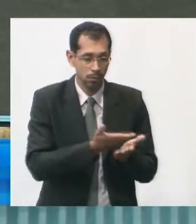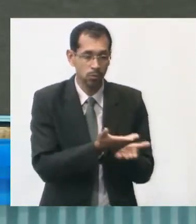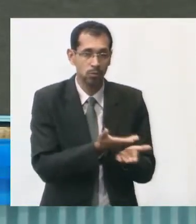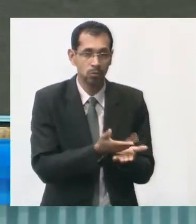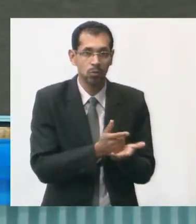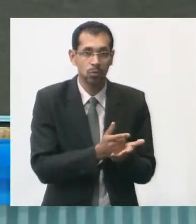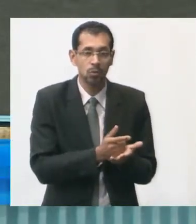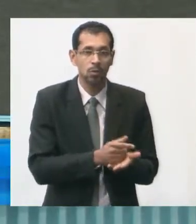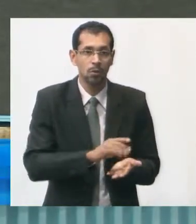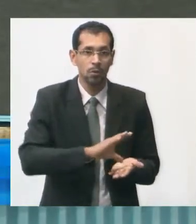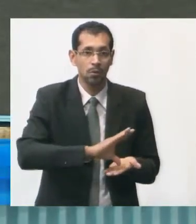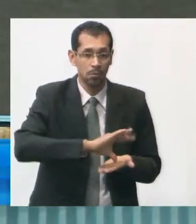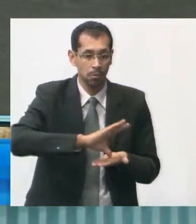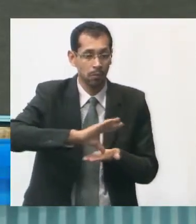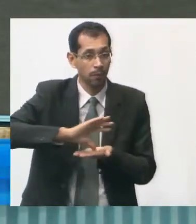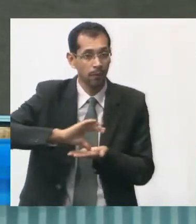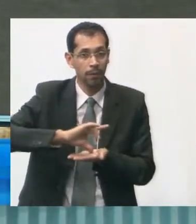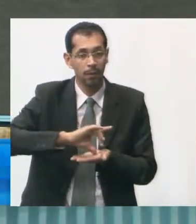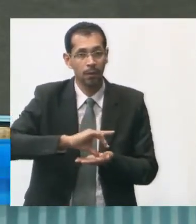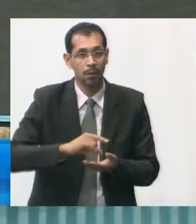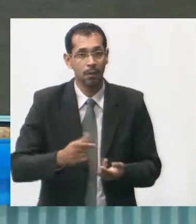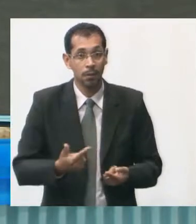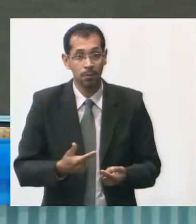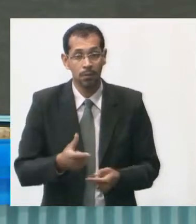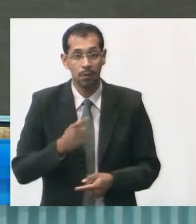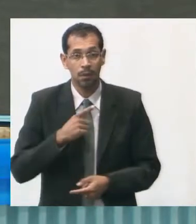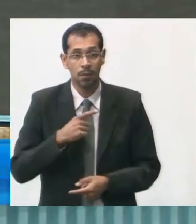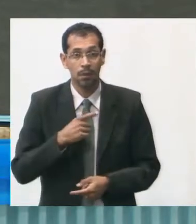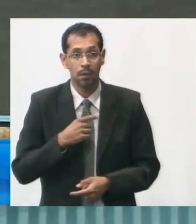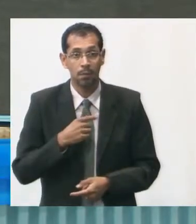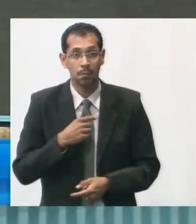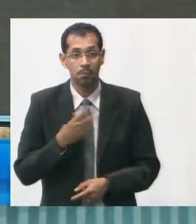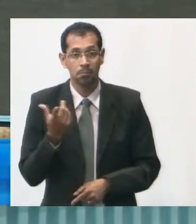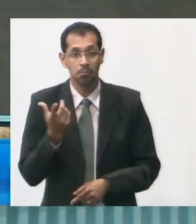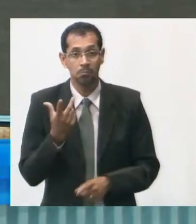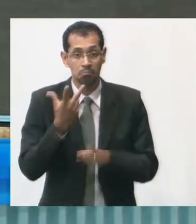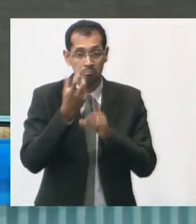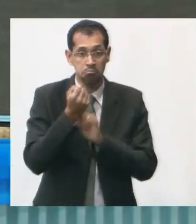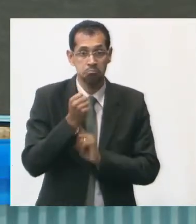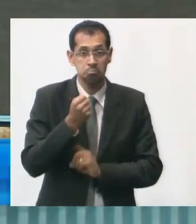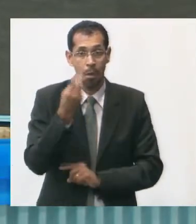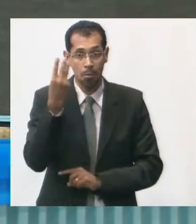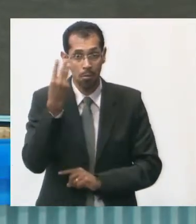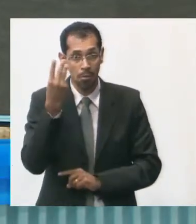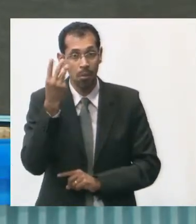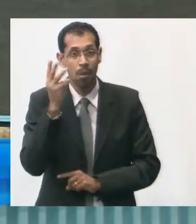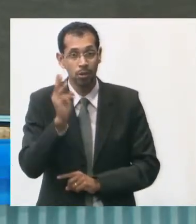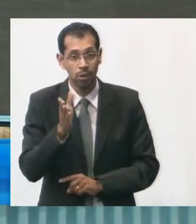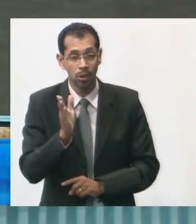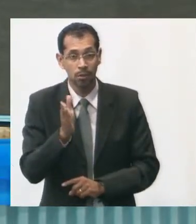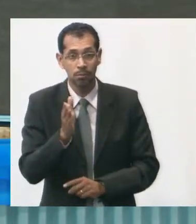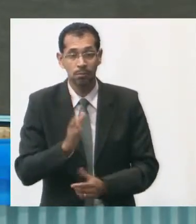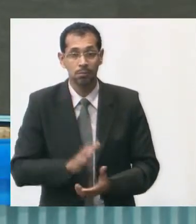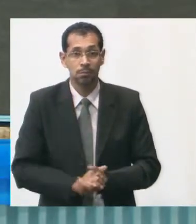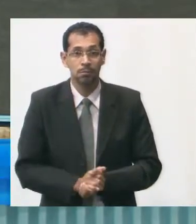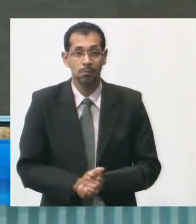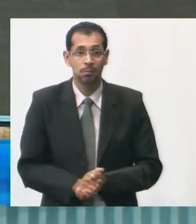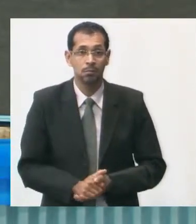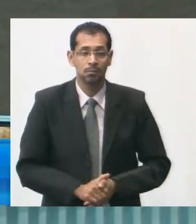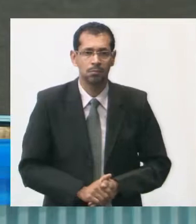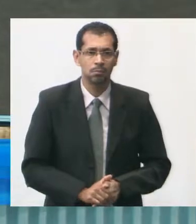uma tricampeã hoje de vela, que entrou na escolinha Las Grael lá atrás, que é a Juliette, né? Já foi